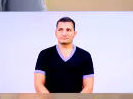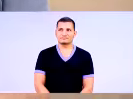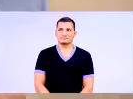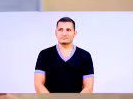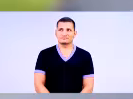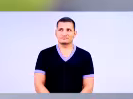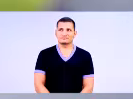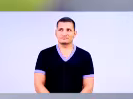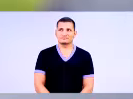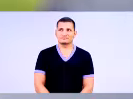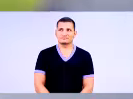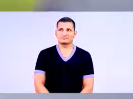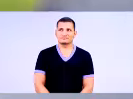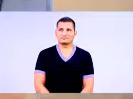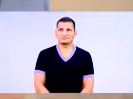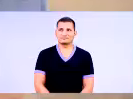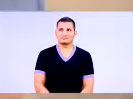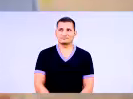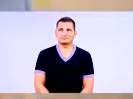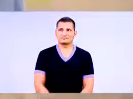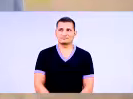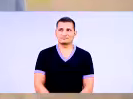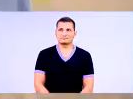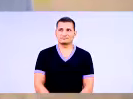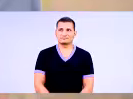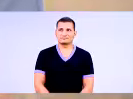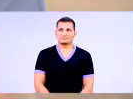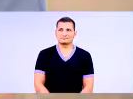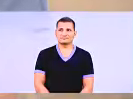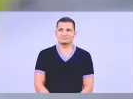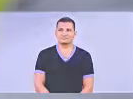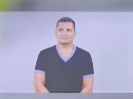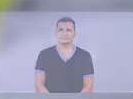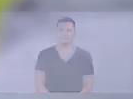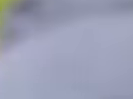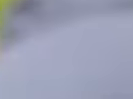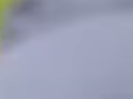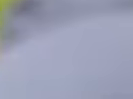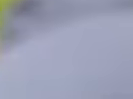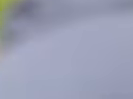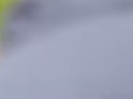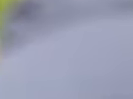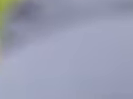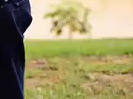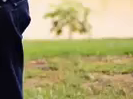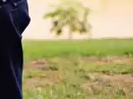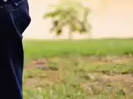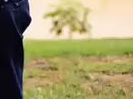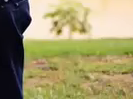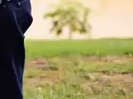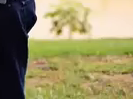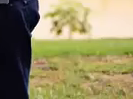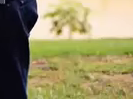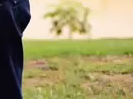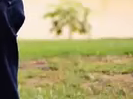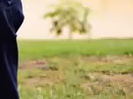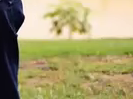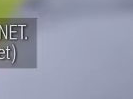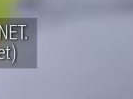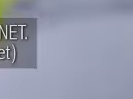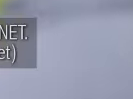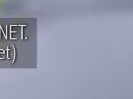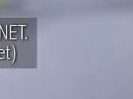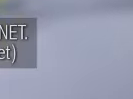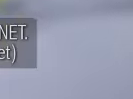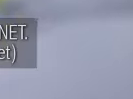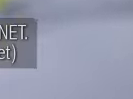study at IFRO? Yes, I do. Nice. And do you like IFRO? Yes, it's a very good school. What course do you do there?